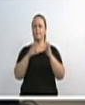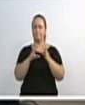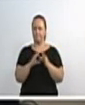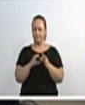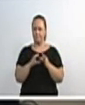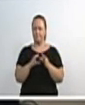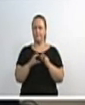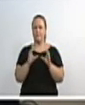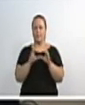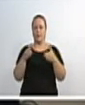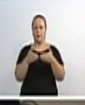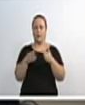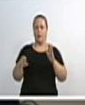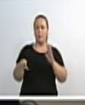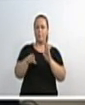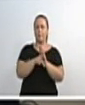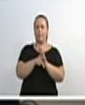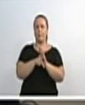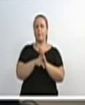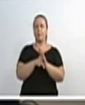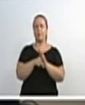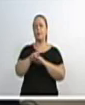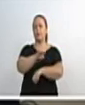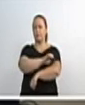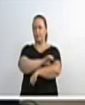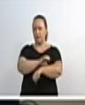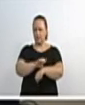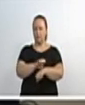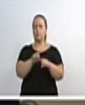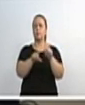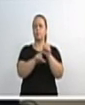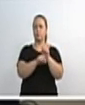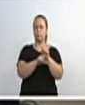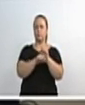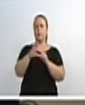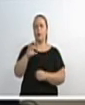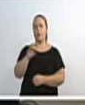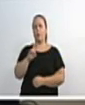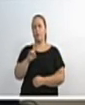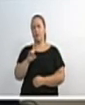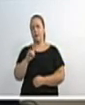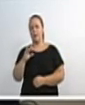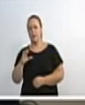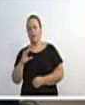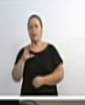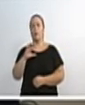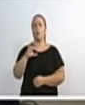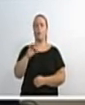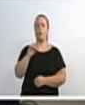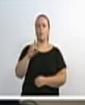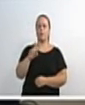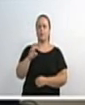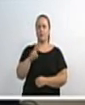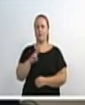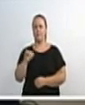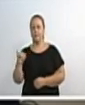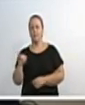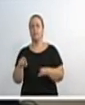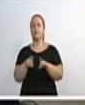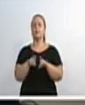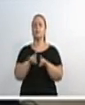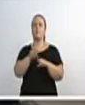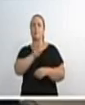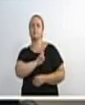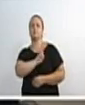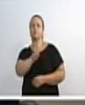Municipal de Educação, Consegues, CODEIC, Condevi e representantes de todas as associações de moradores